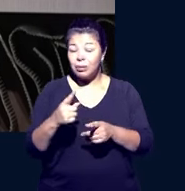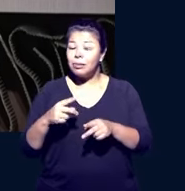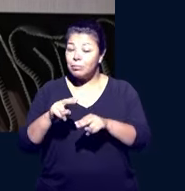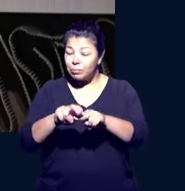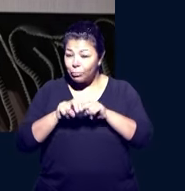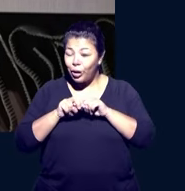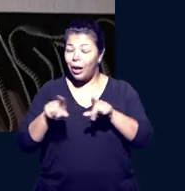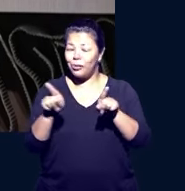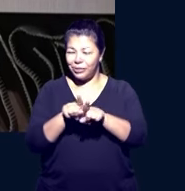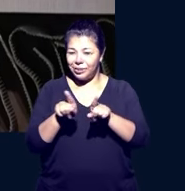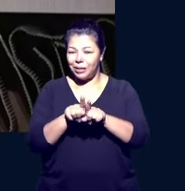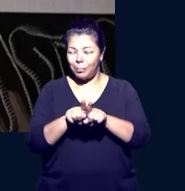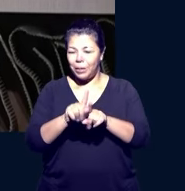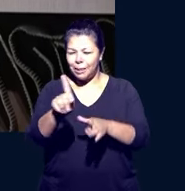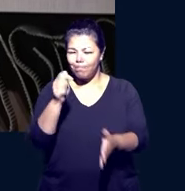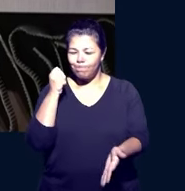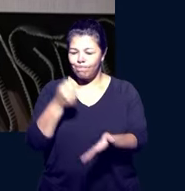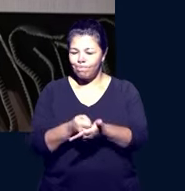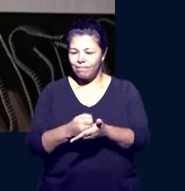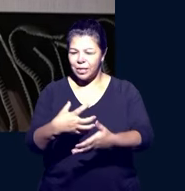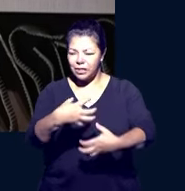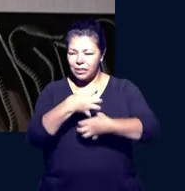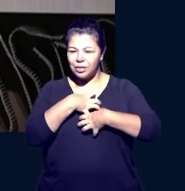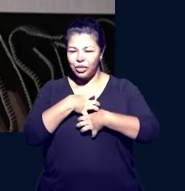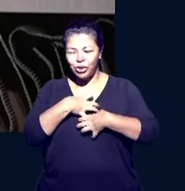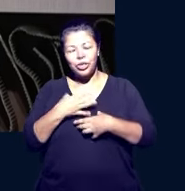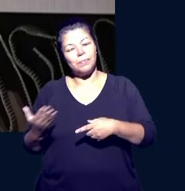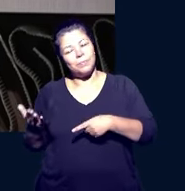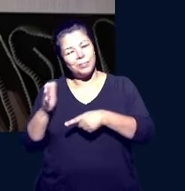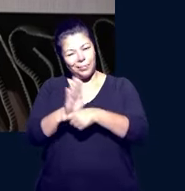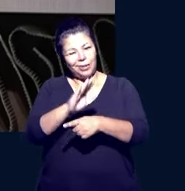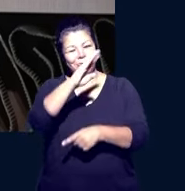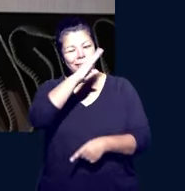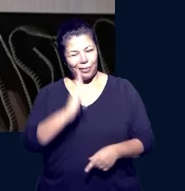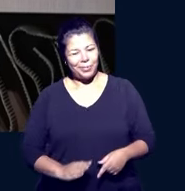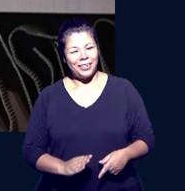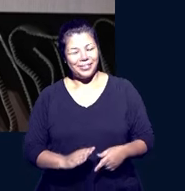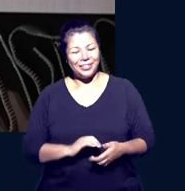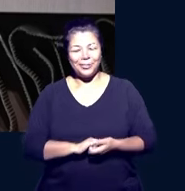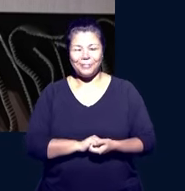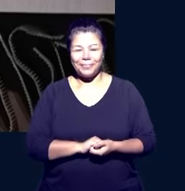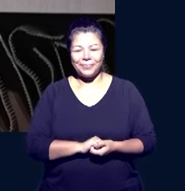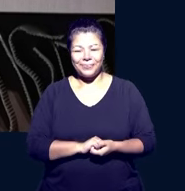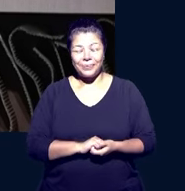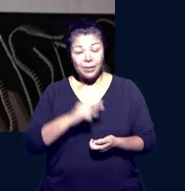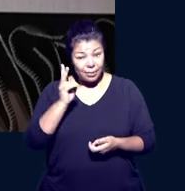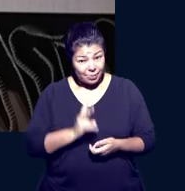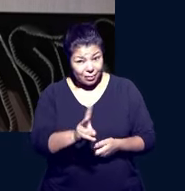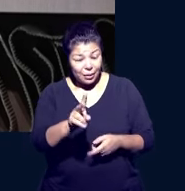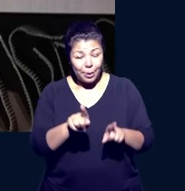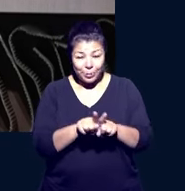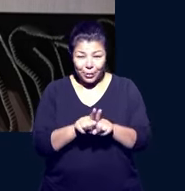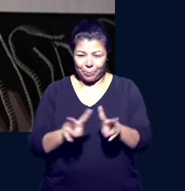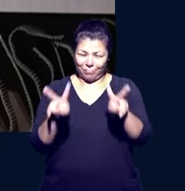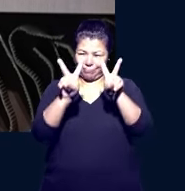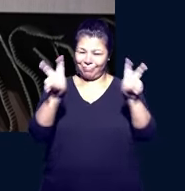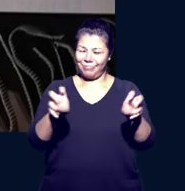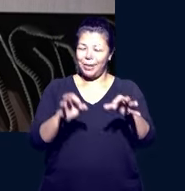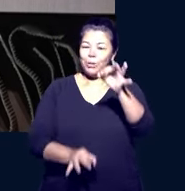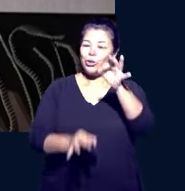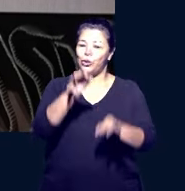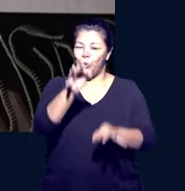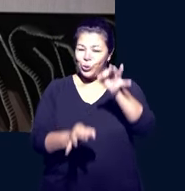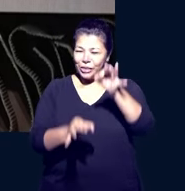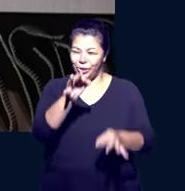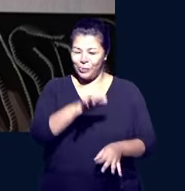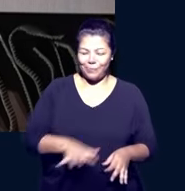obrigação de ajudar o Brasil e muitas vezes a pauta jurídica ela ela